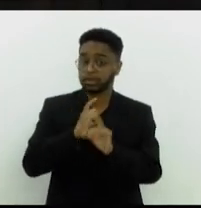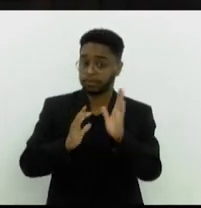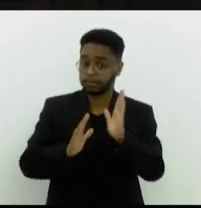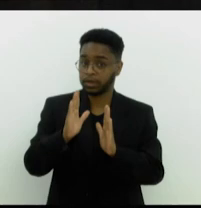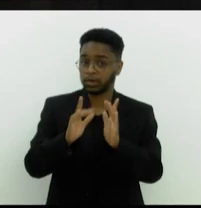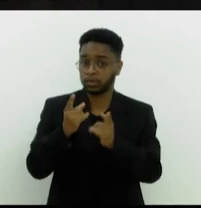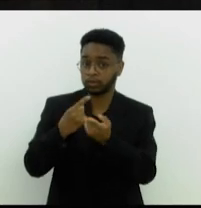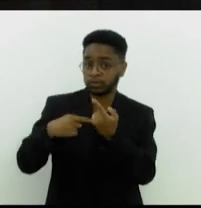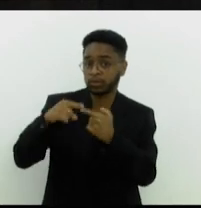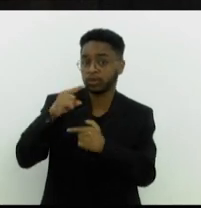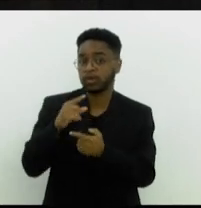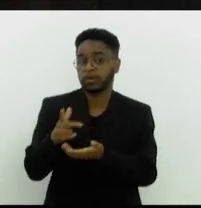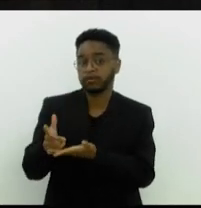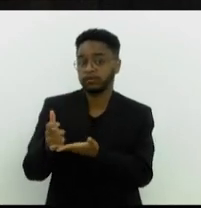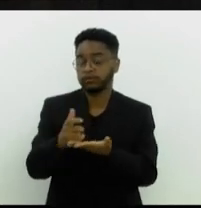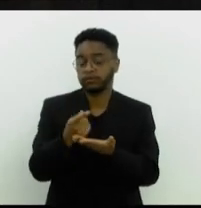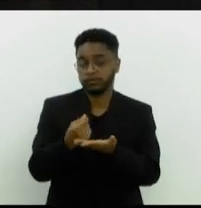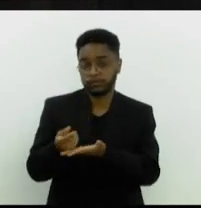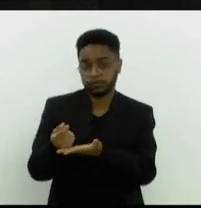fiscal.